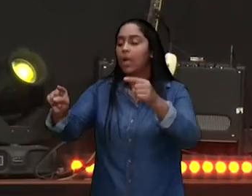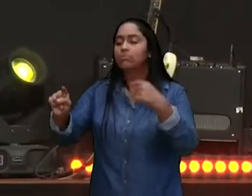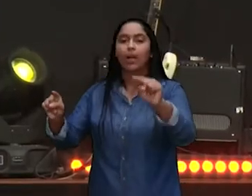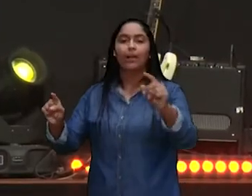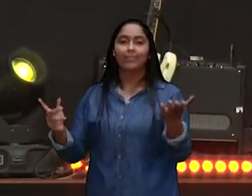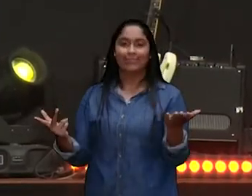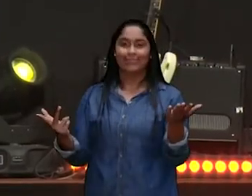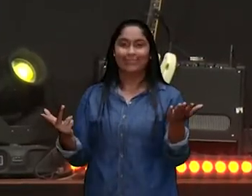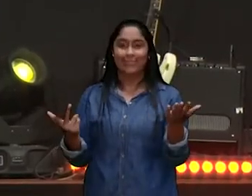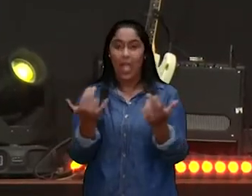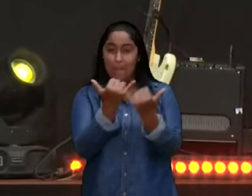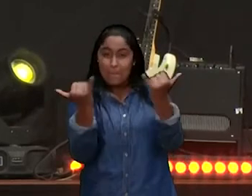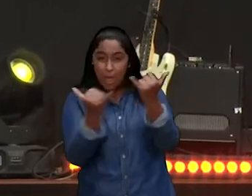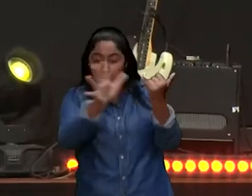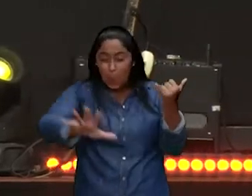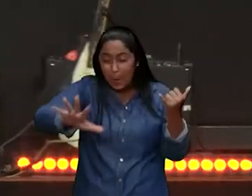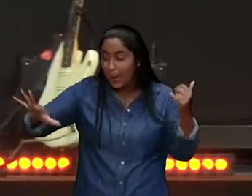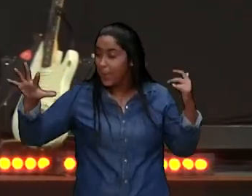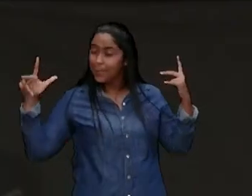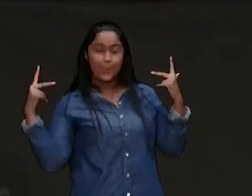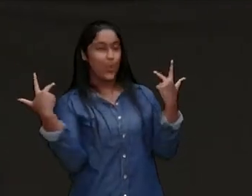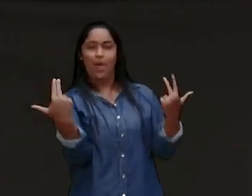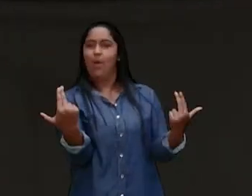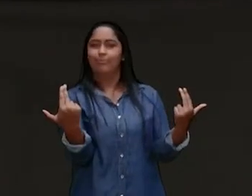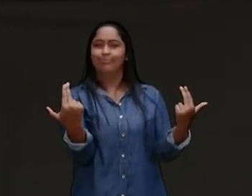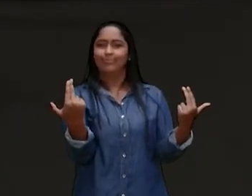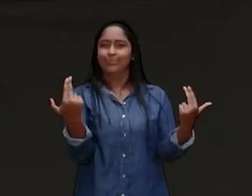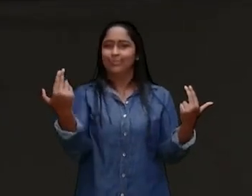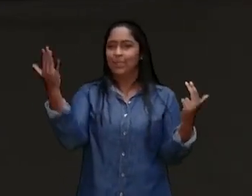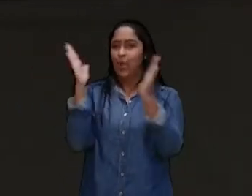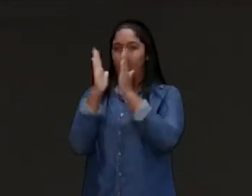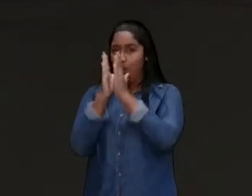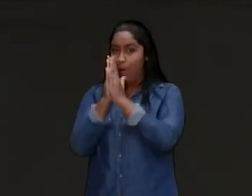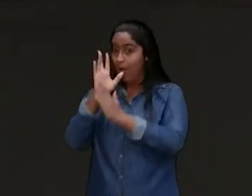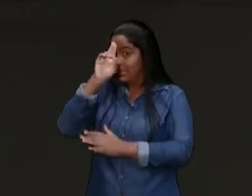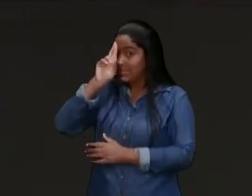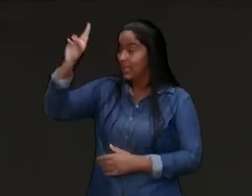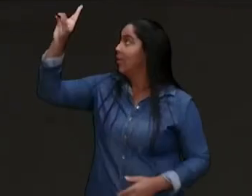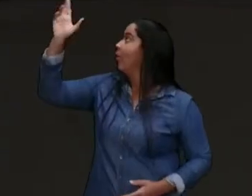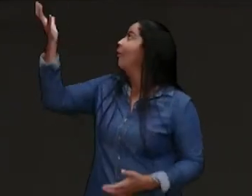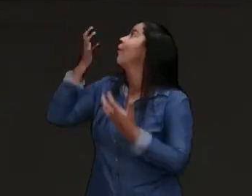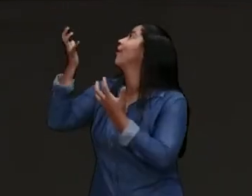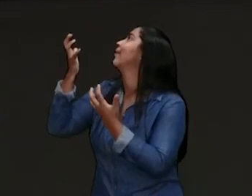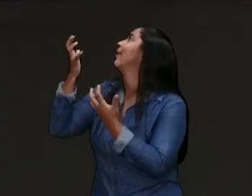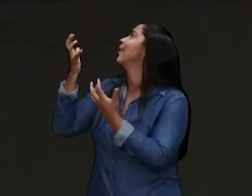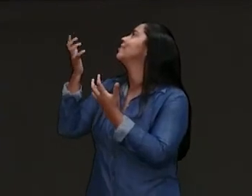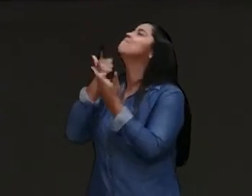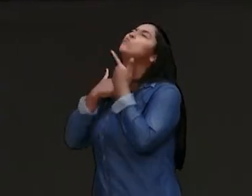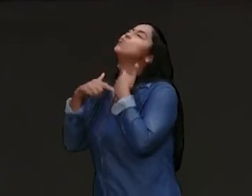igualzinho o senhor eu quero tanto ser feliz com um homem desde que seja o